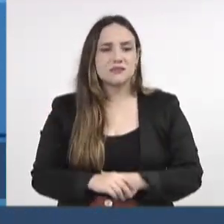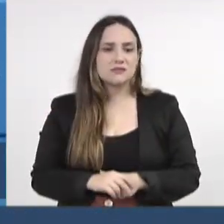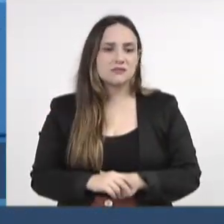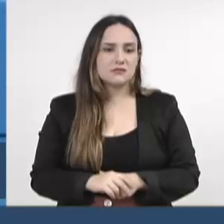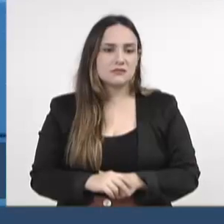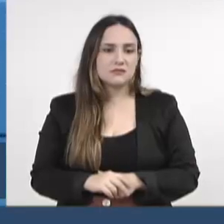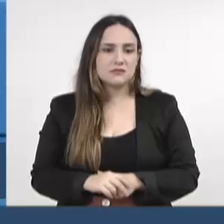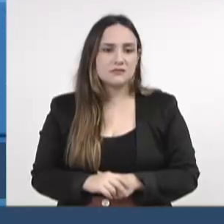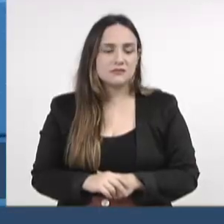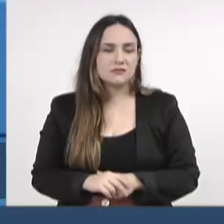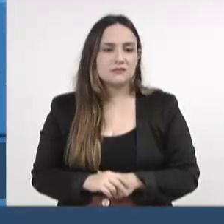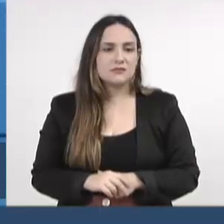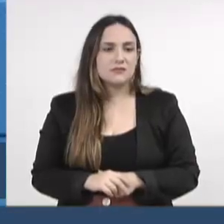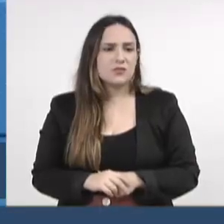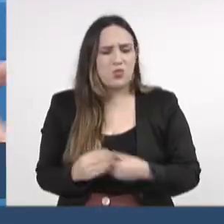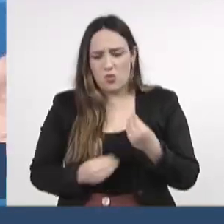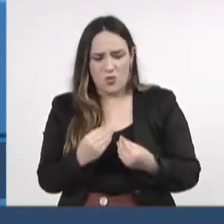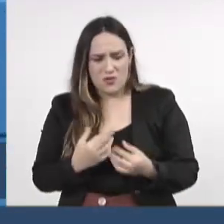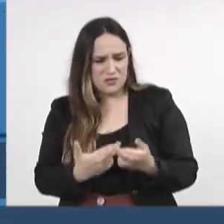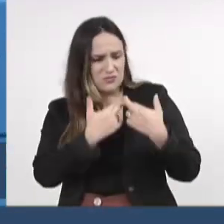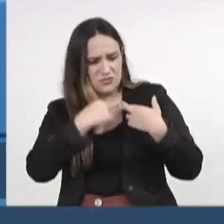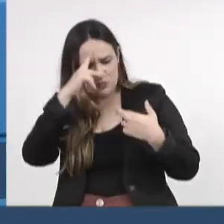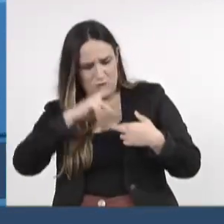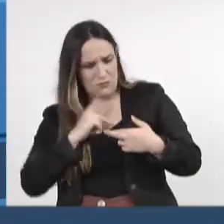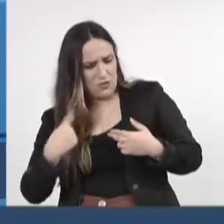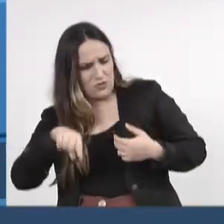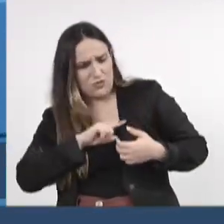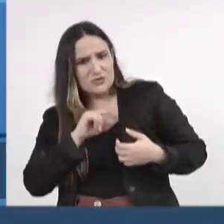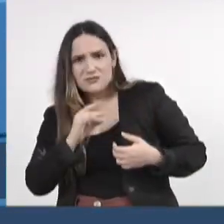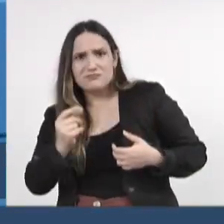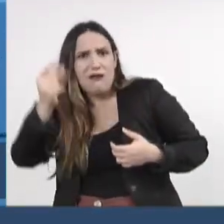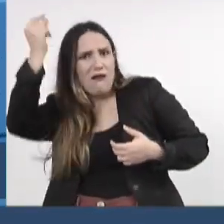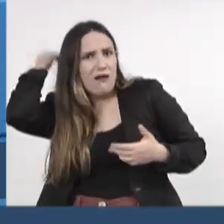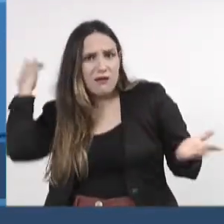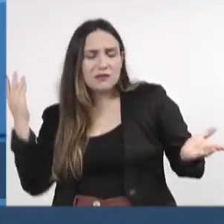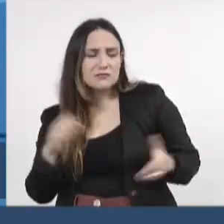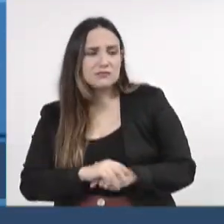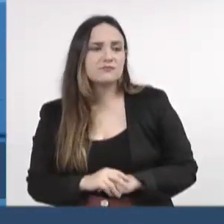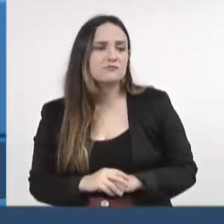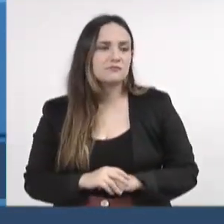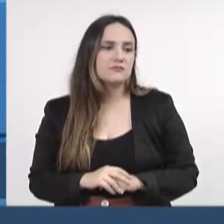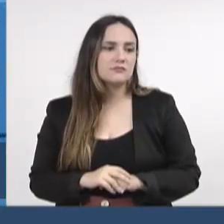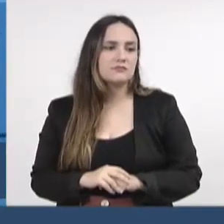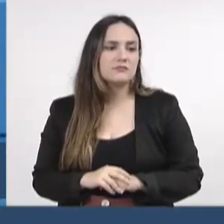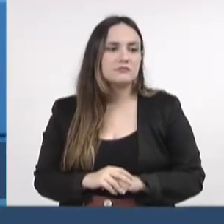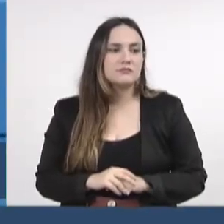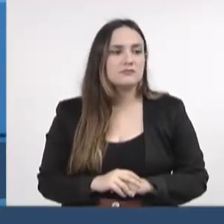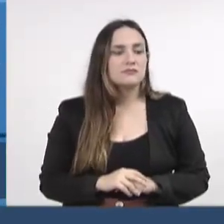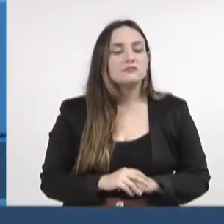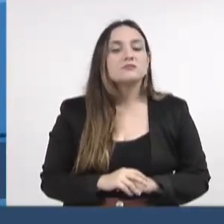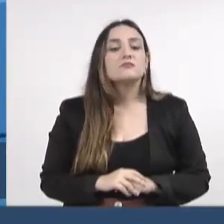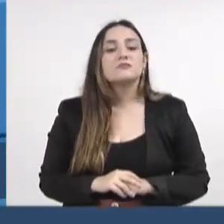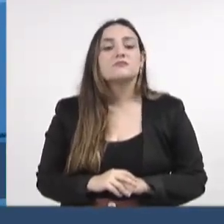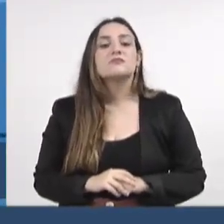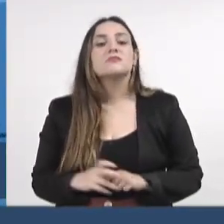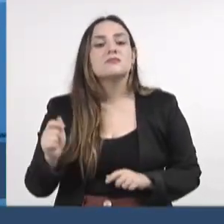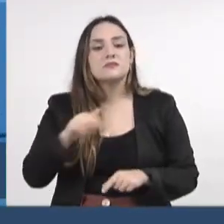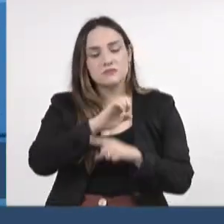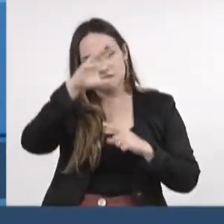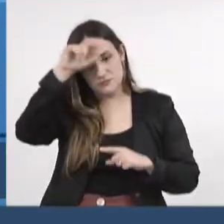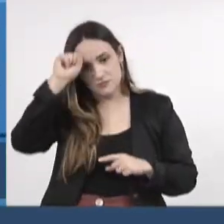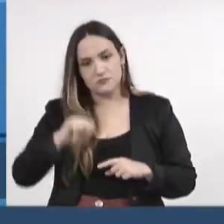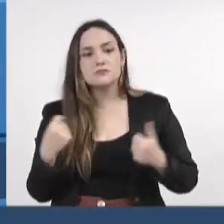trazidos à régua da lei e punidos devidamente. Quero dizer que nós precisamos aqui, como